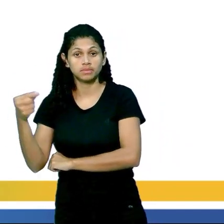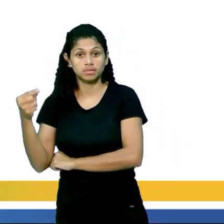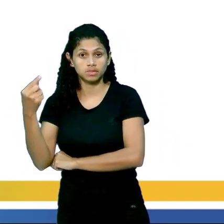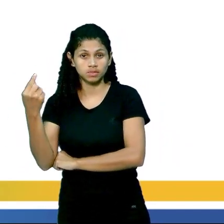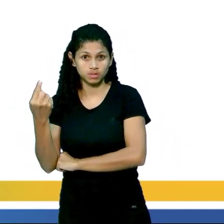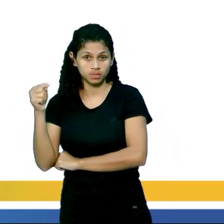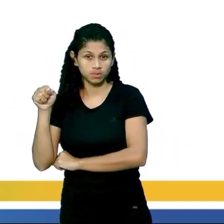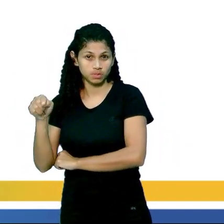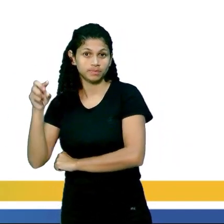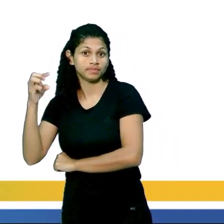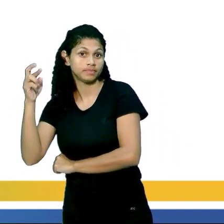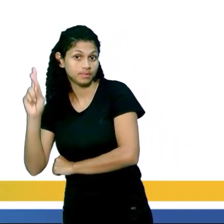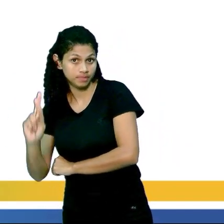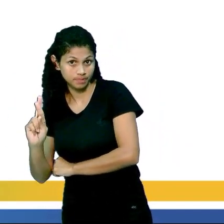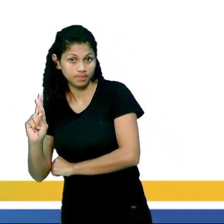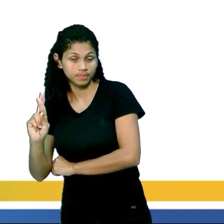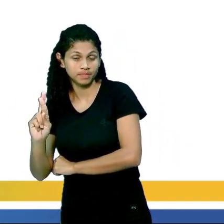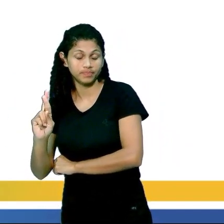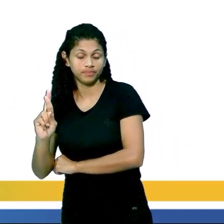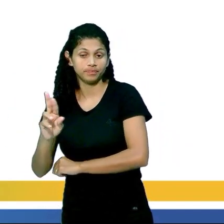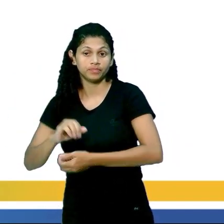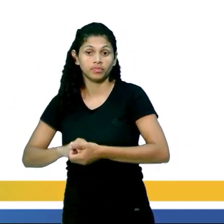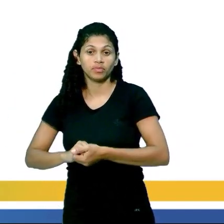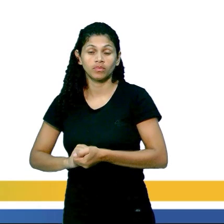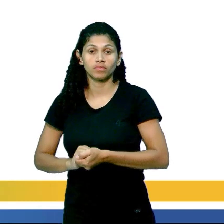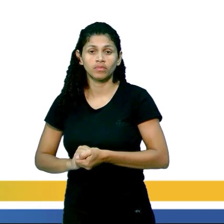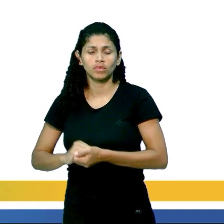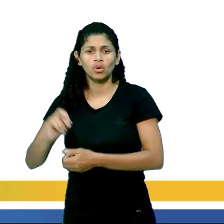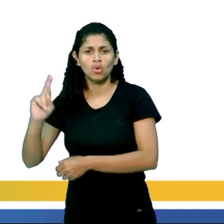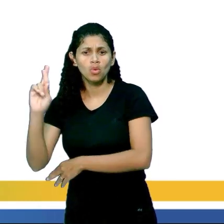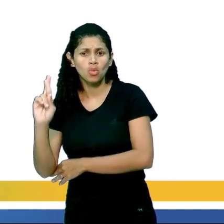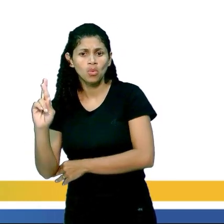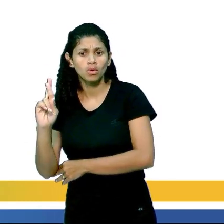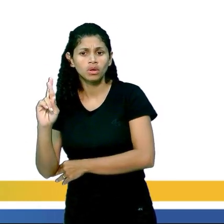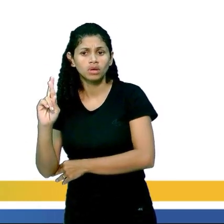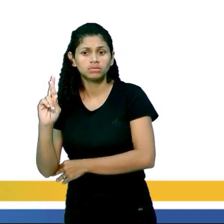a cada dia, né? O R, aumentando.